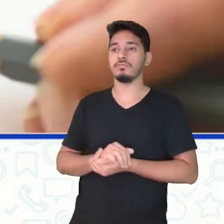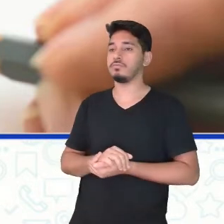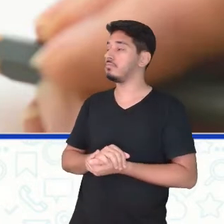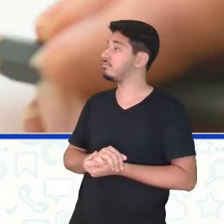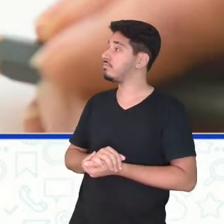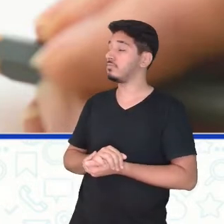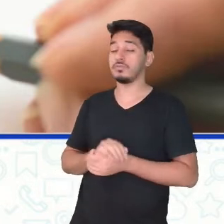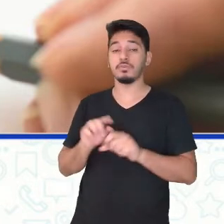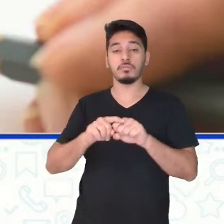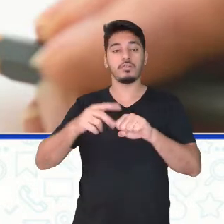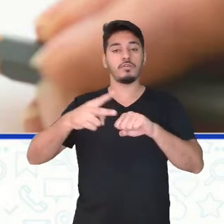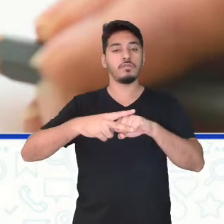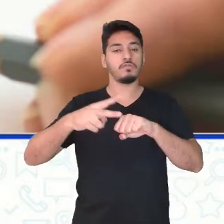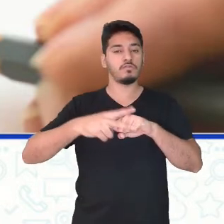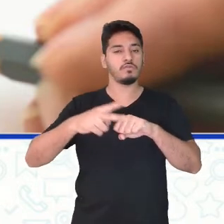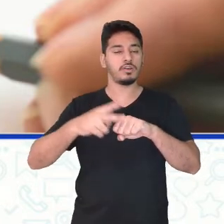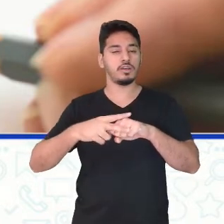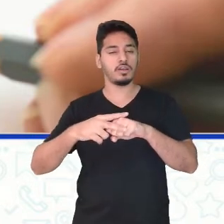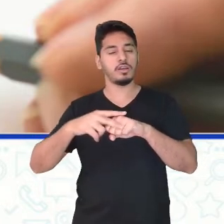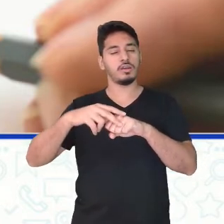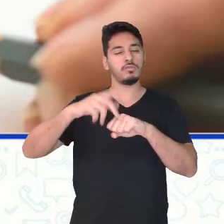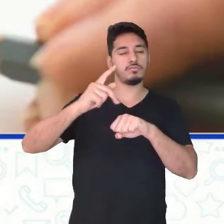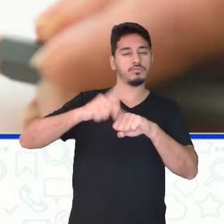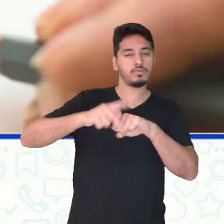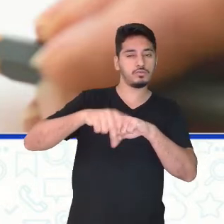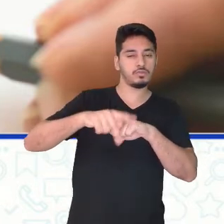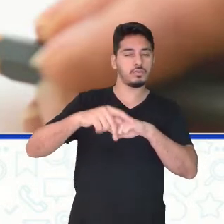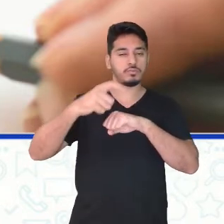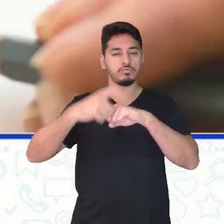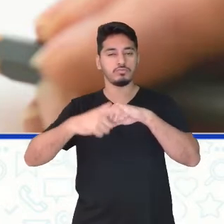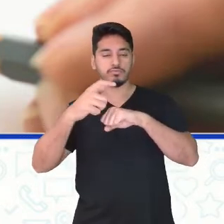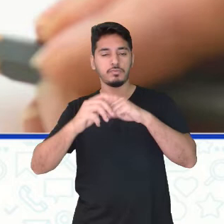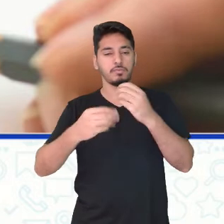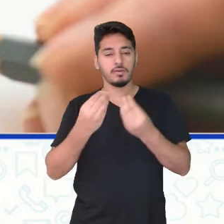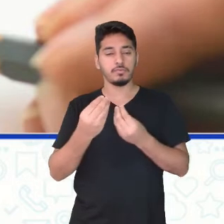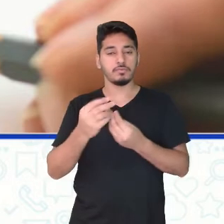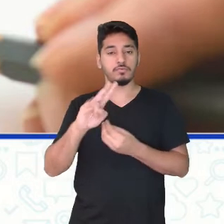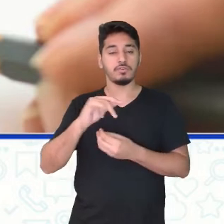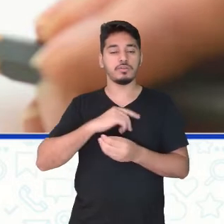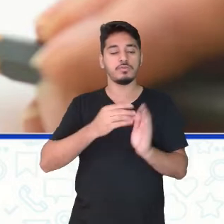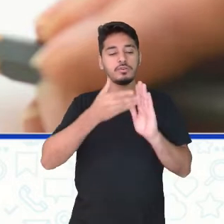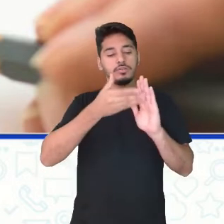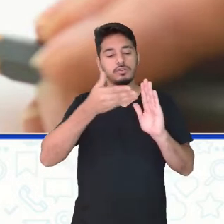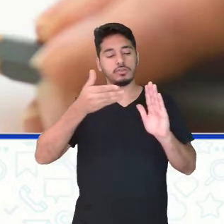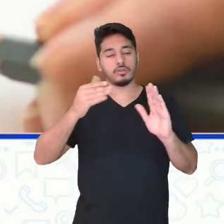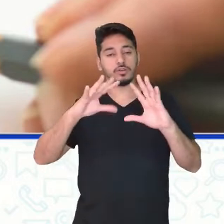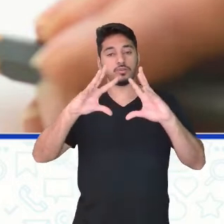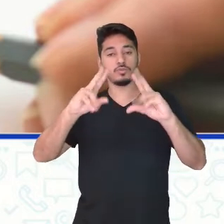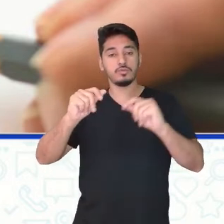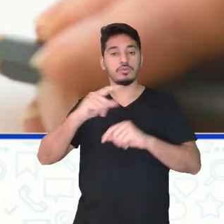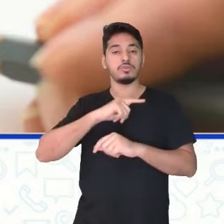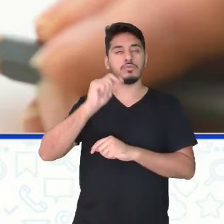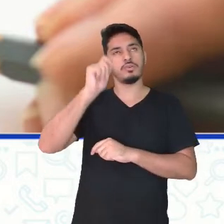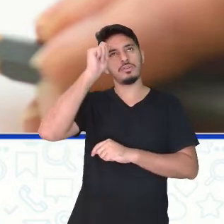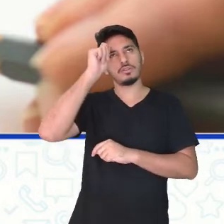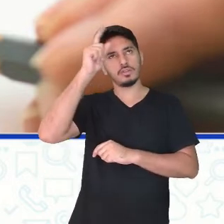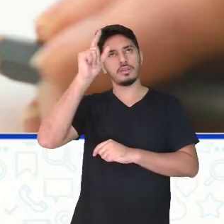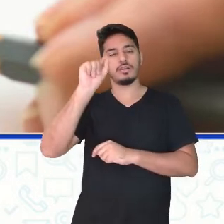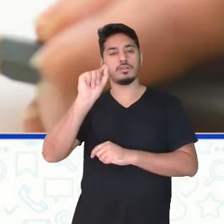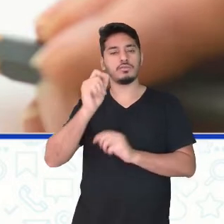casos, o verbo também vai trazer essa ideia de sequência. Ou seja, tudo aquilo que dá uma ideia